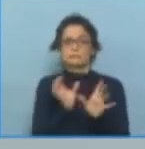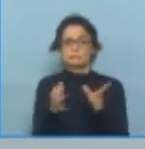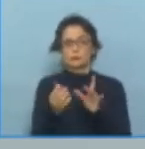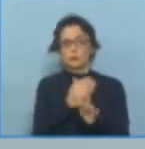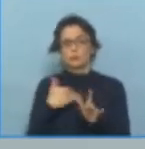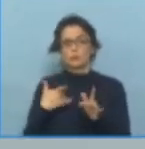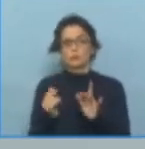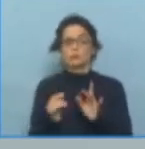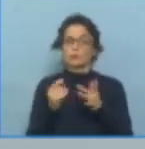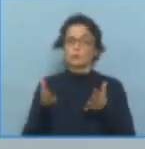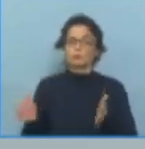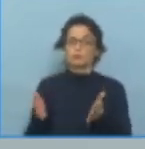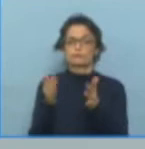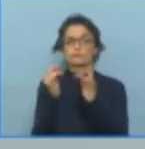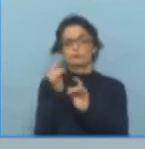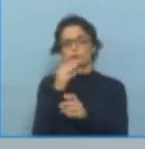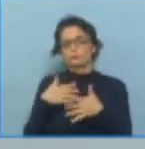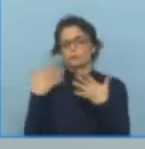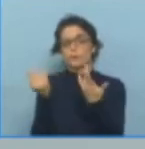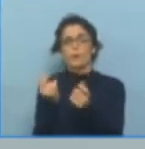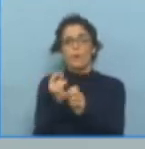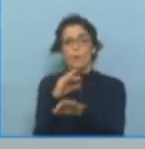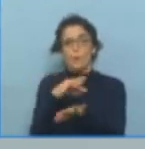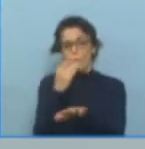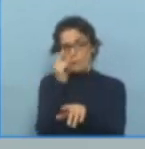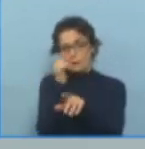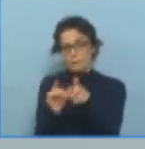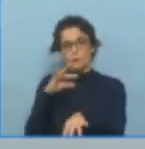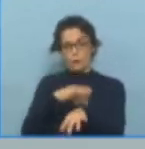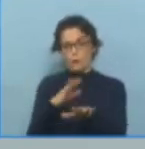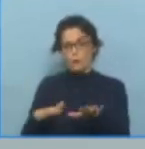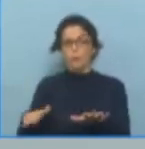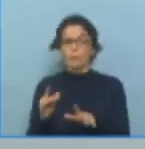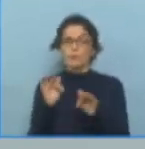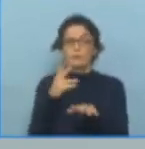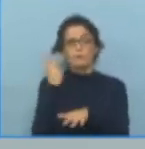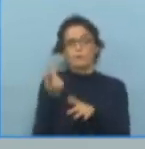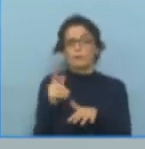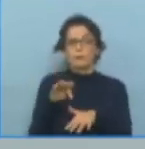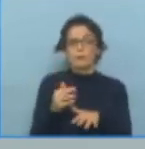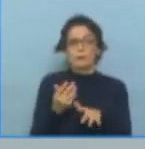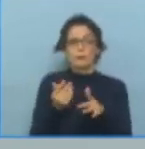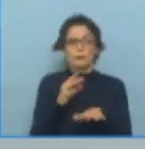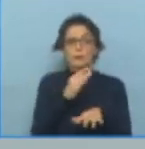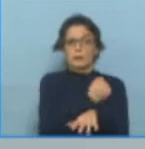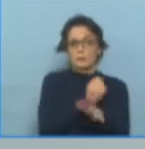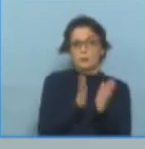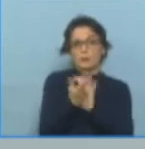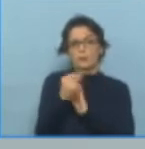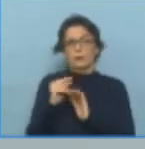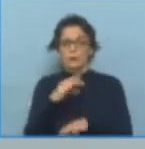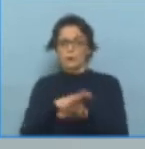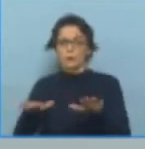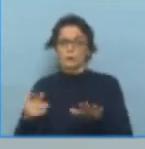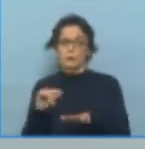o acompanhamento espiritual a doentes em fim de vida, na paróquia e no hospital. Está entre nós o Padre Fernando Sampaio, que é